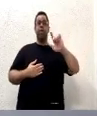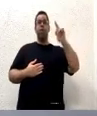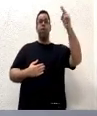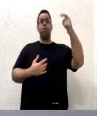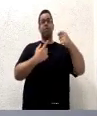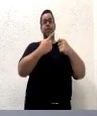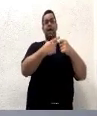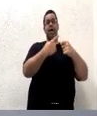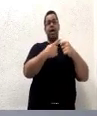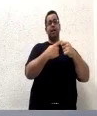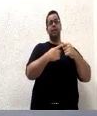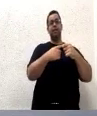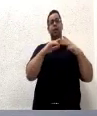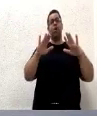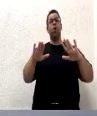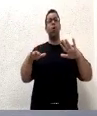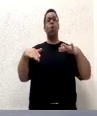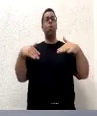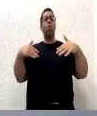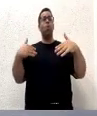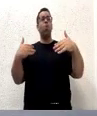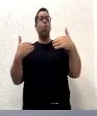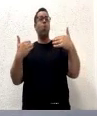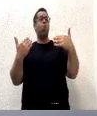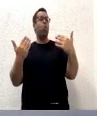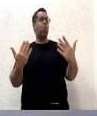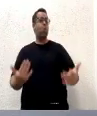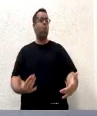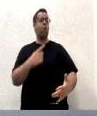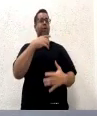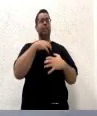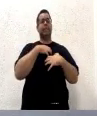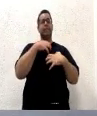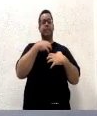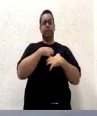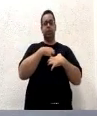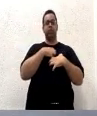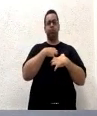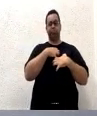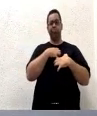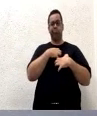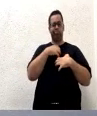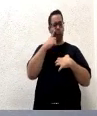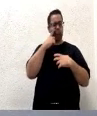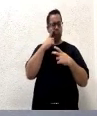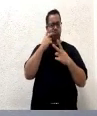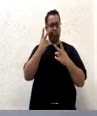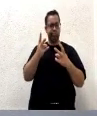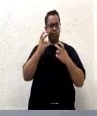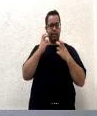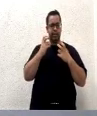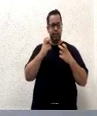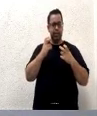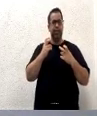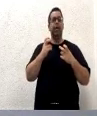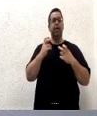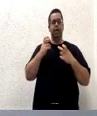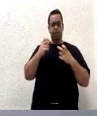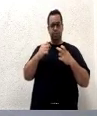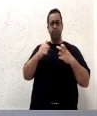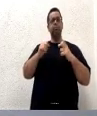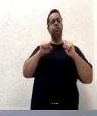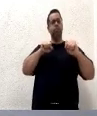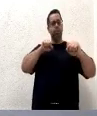para a gente trabalhar aquele caso. Então, se é um caso que está em período de transmissão, é esse caso que nós vamos trabalhar